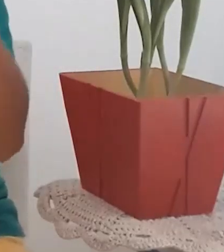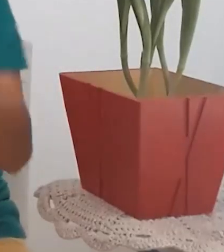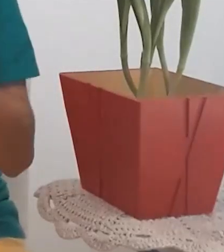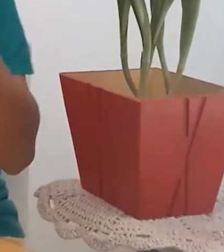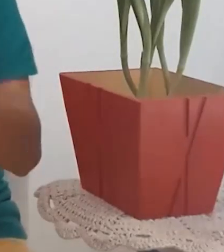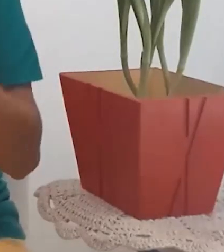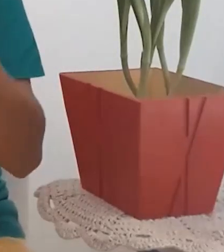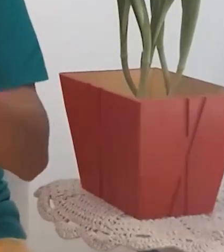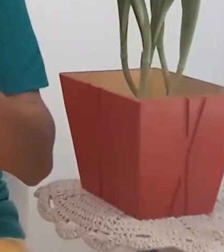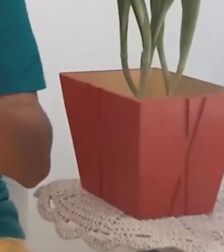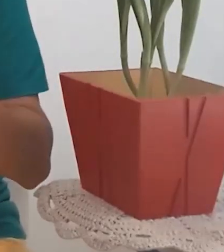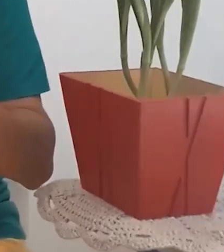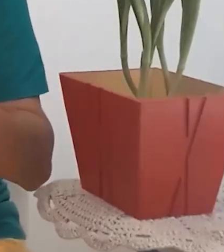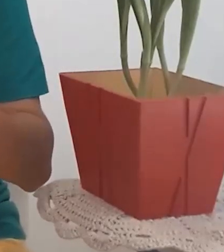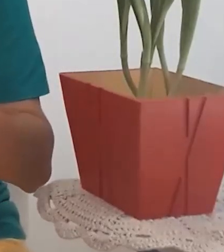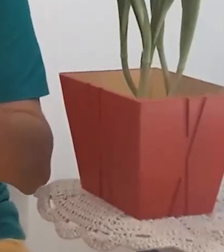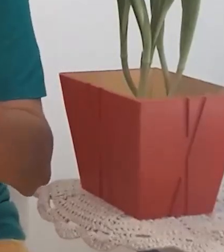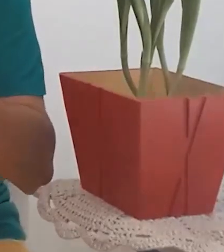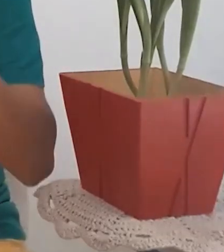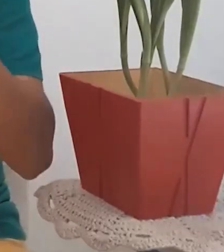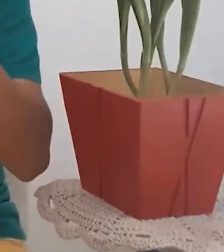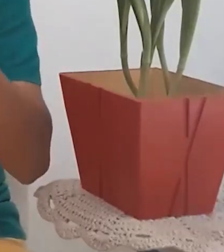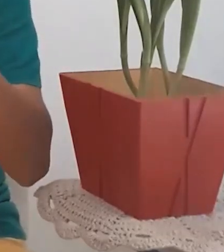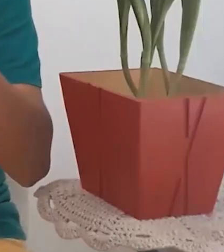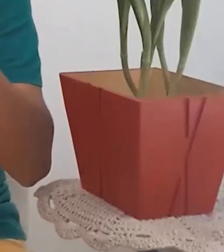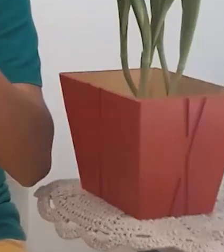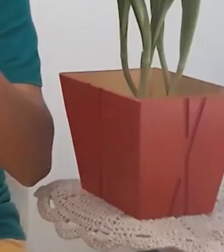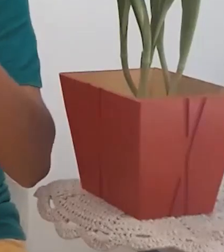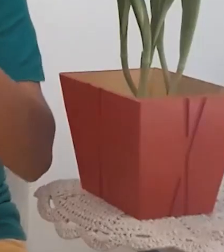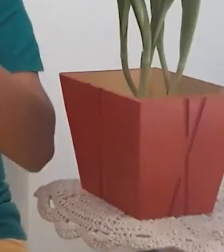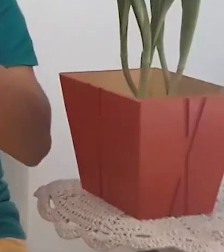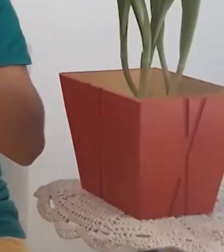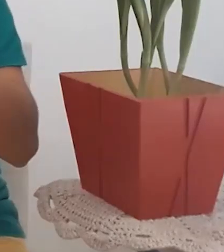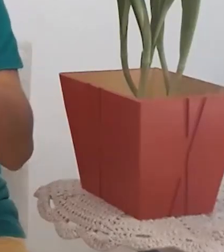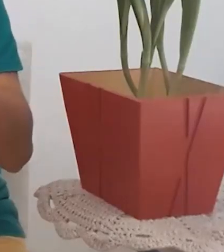Então, hoje nós vamos brincar de